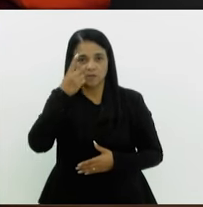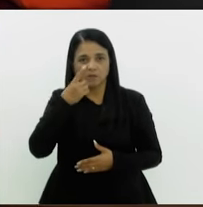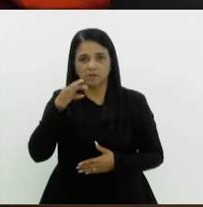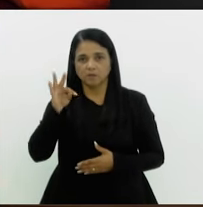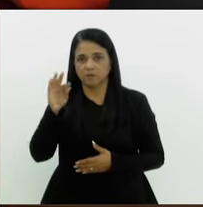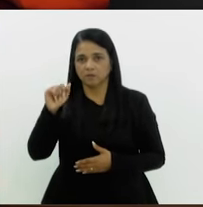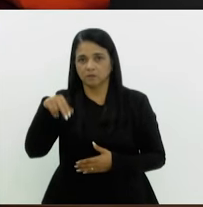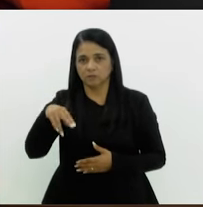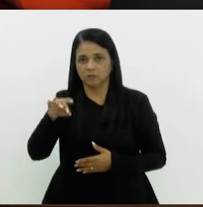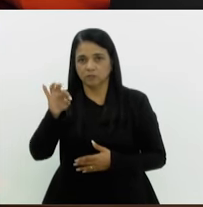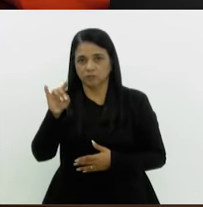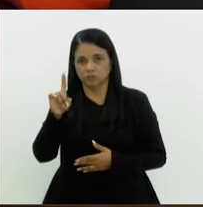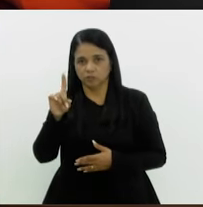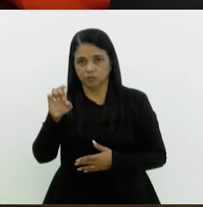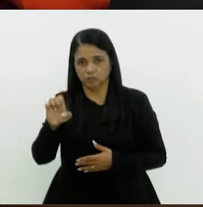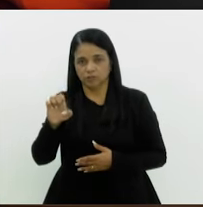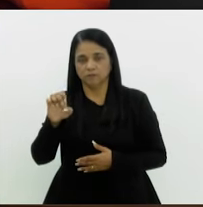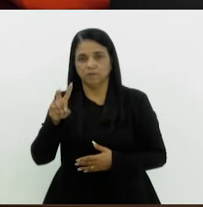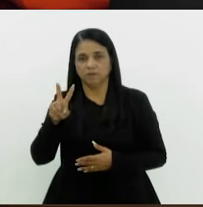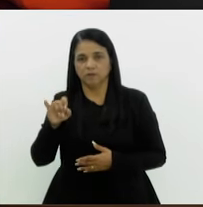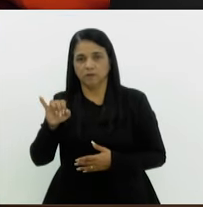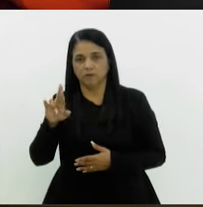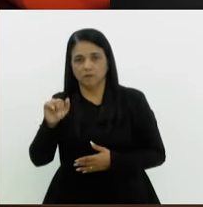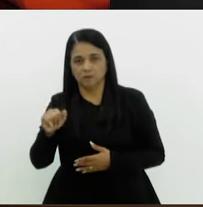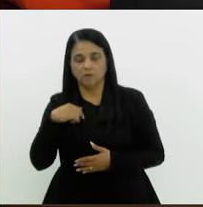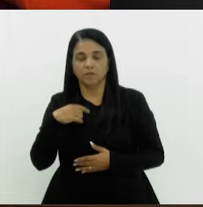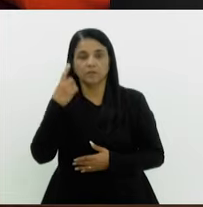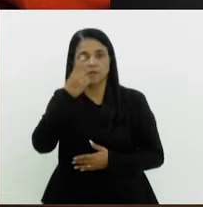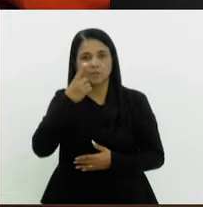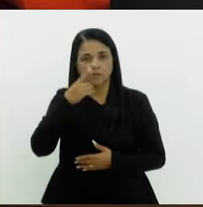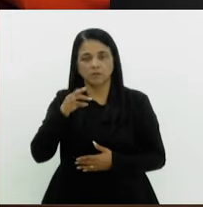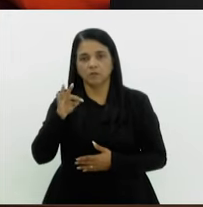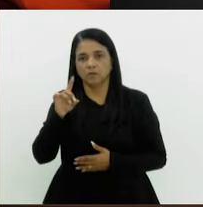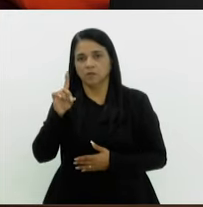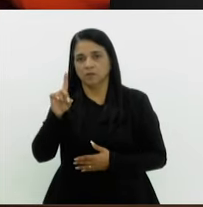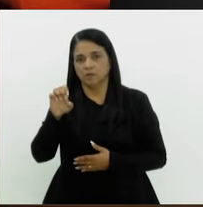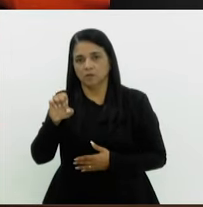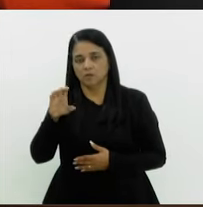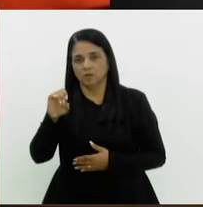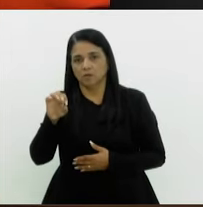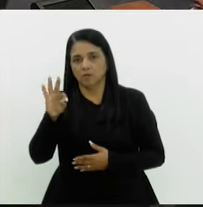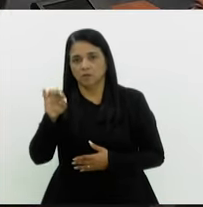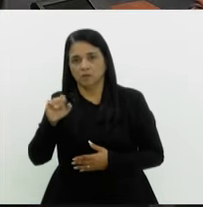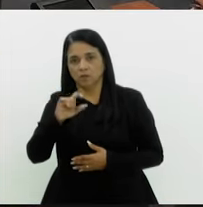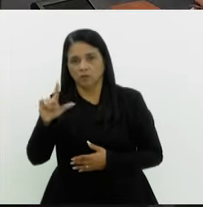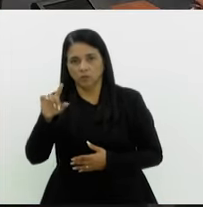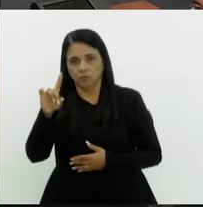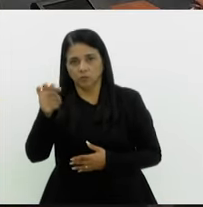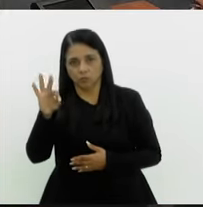Tandy Vieira. Deputado doutor Deodalto. Por favor.